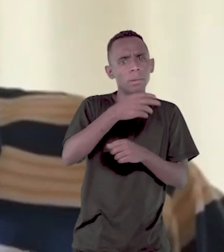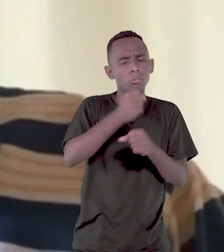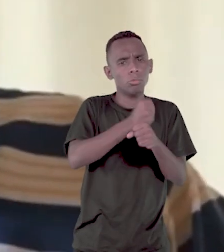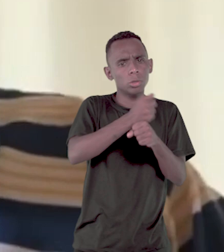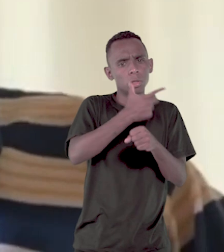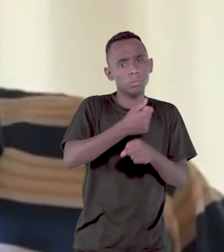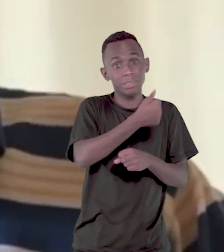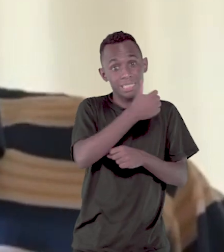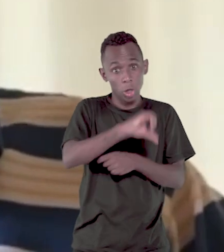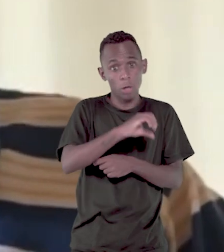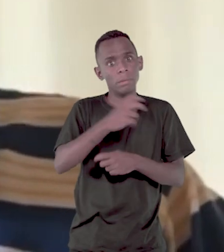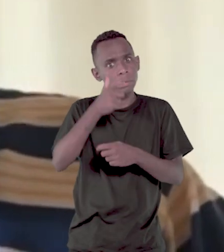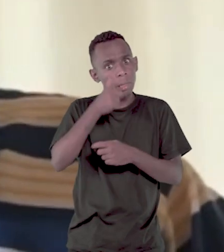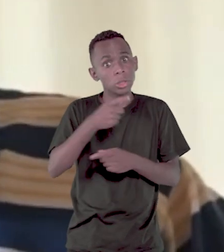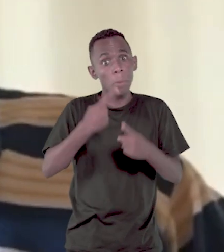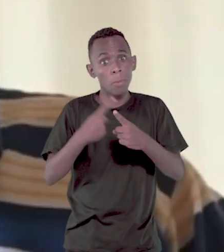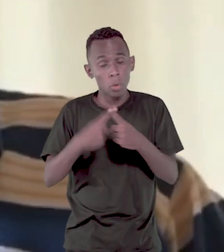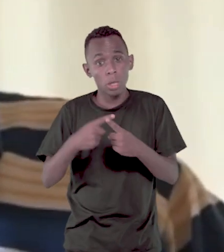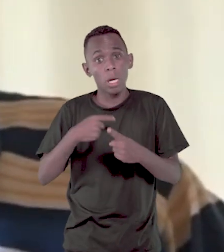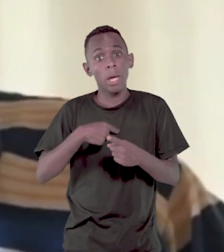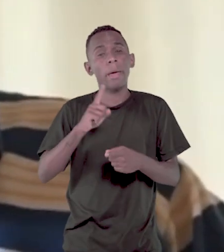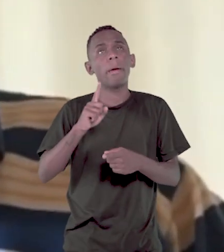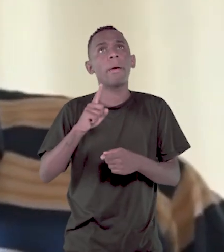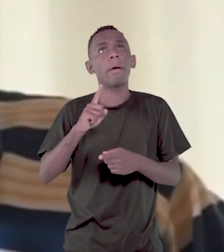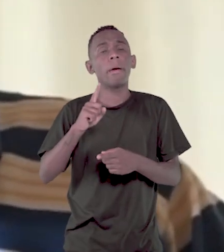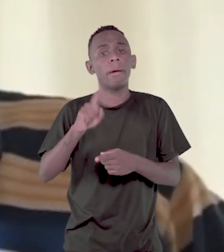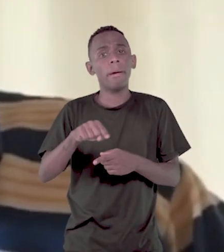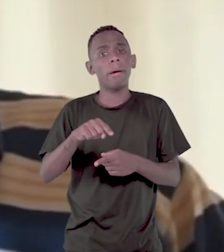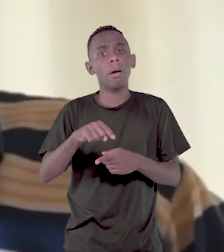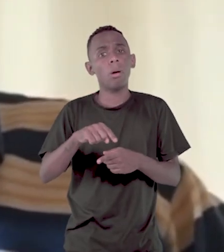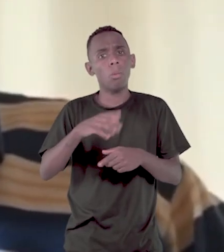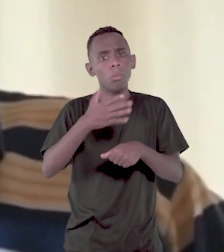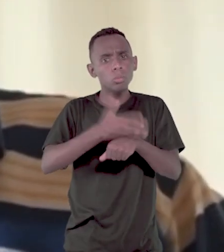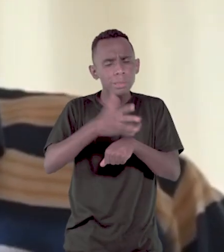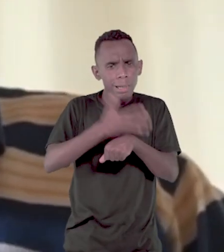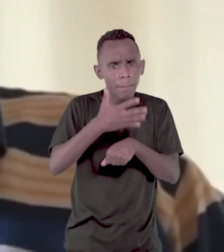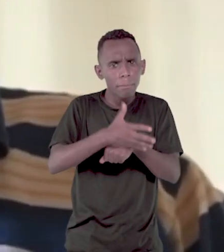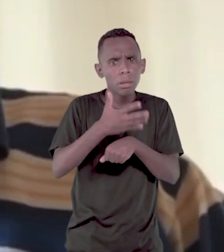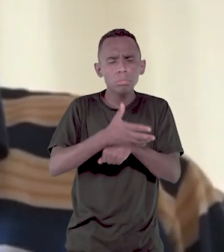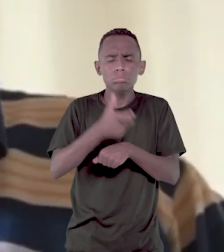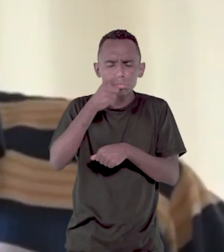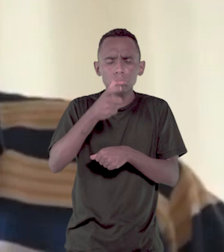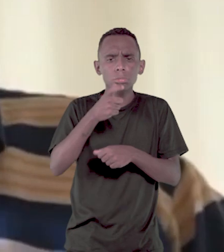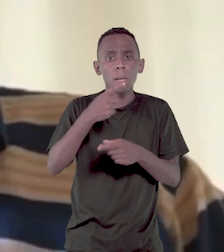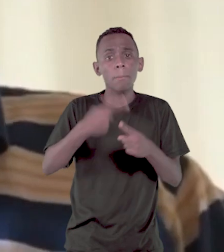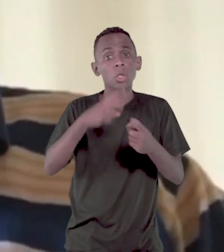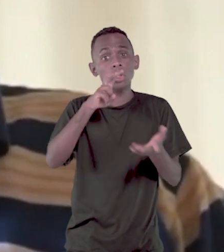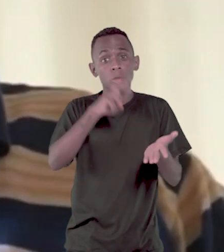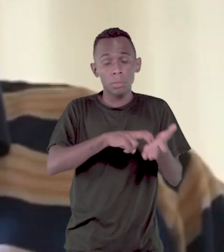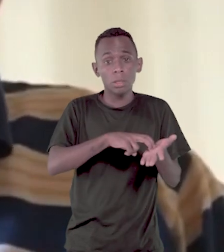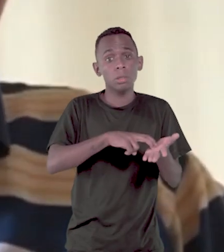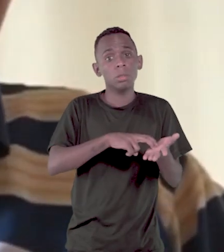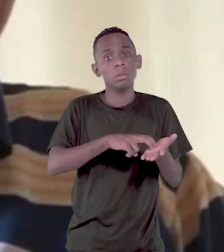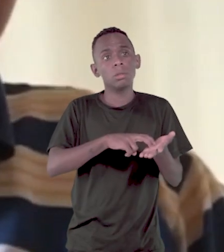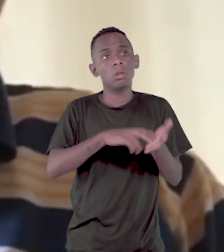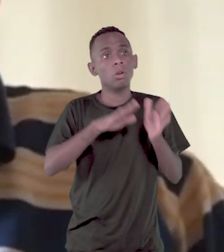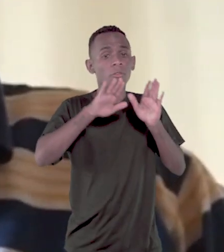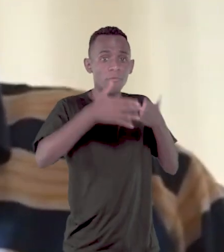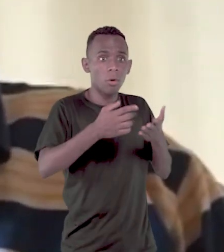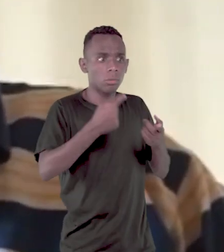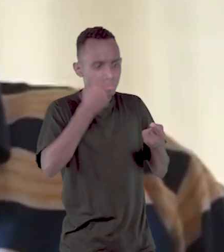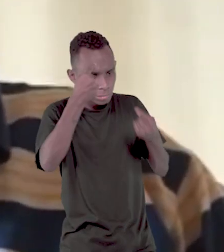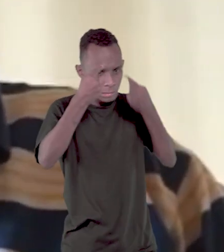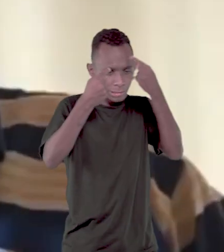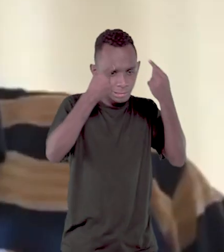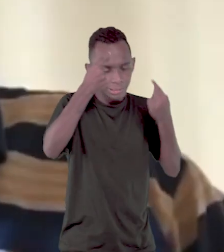2019. E foi muito interessante porque era um exercício muito curioso. De manhã eu fazia um trabalho, digamos assim,